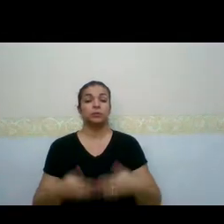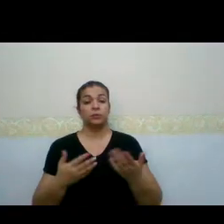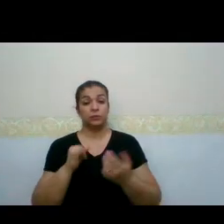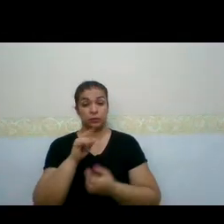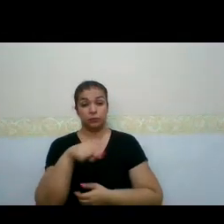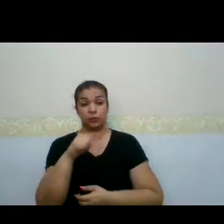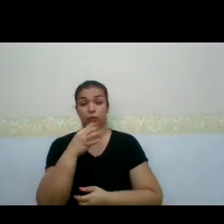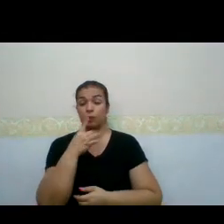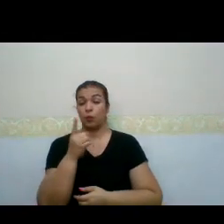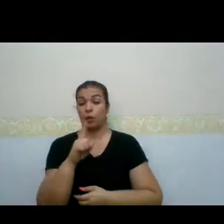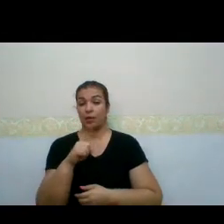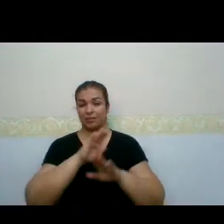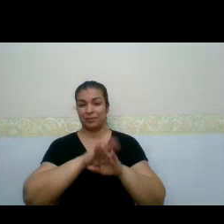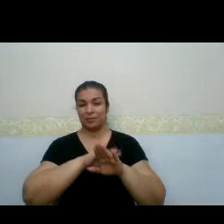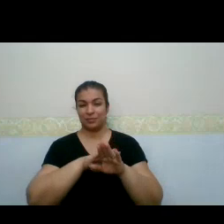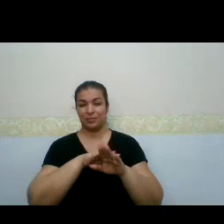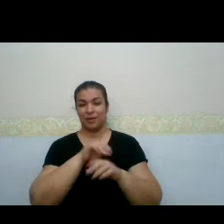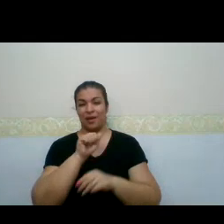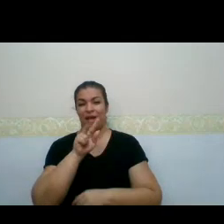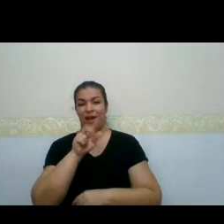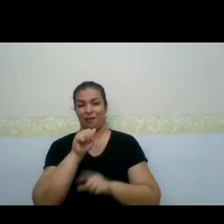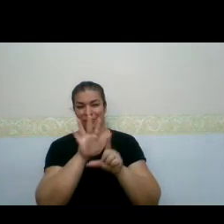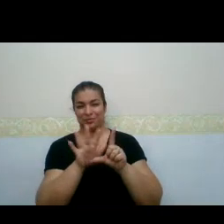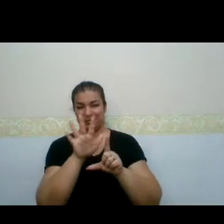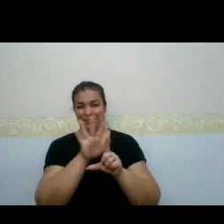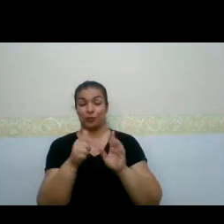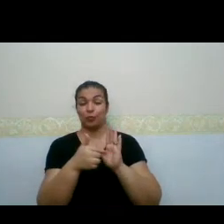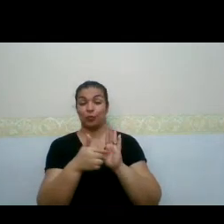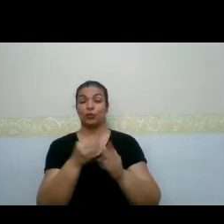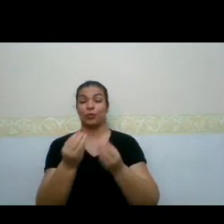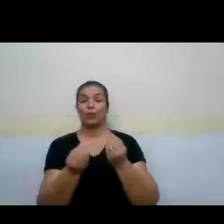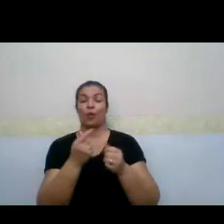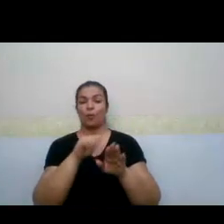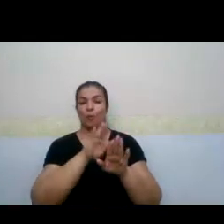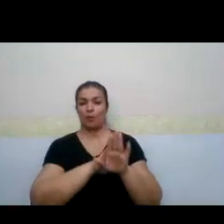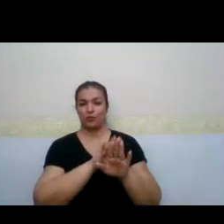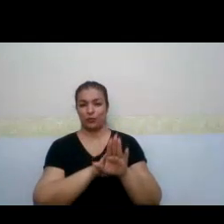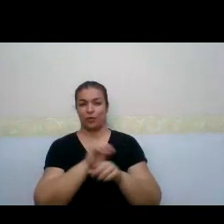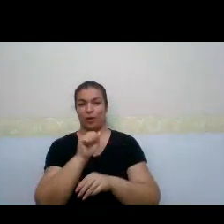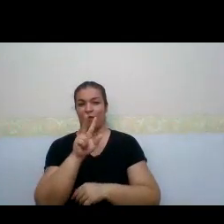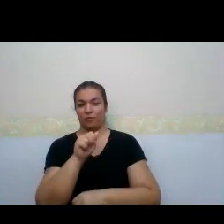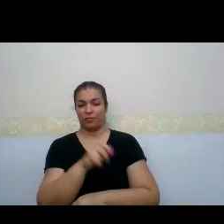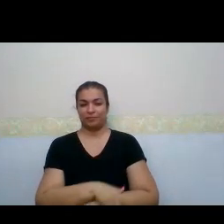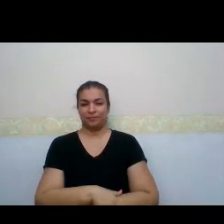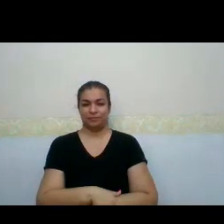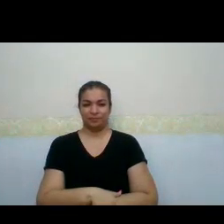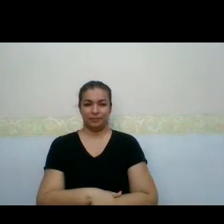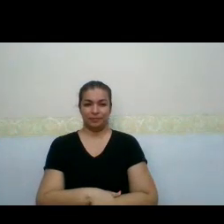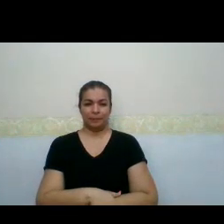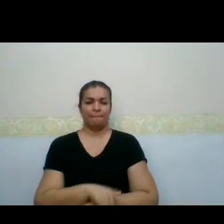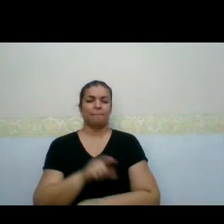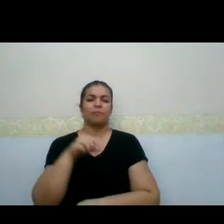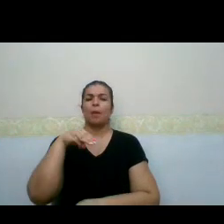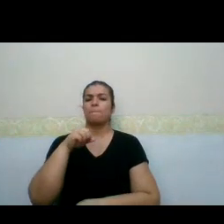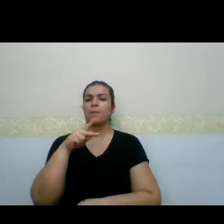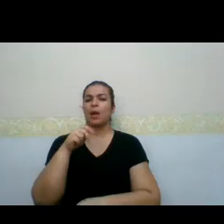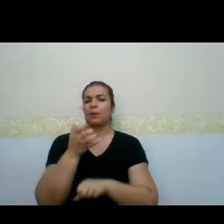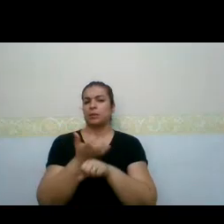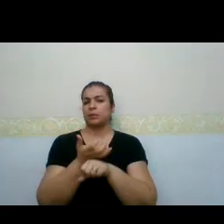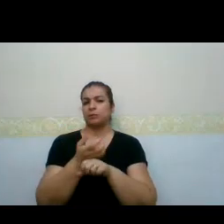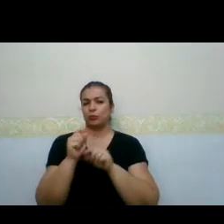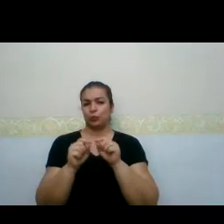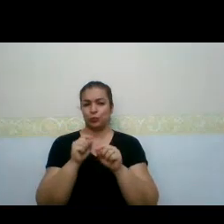do AVA, eu estou mostrando para vocês os bastidores do AVA aqui agora, quer ver? O que é o mapa da disciplina? É o que eu passo para o